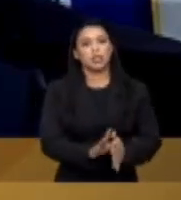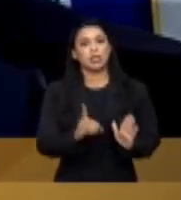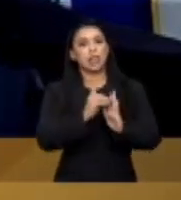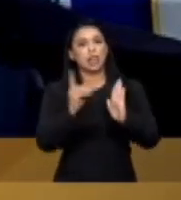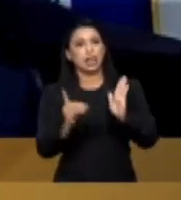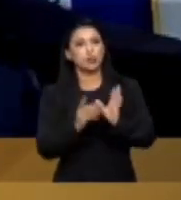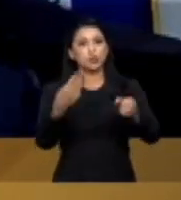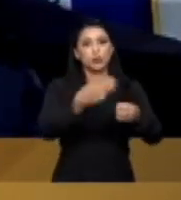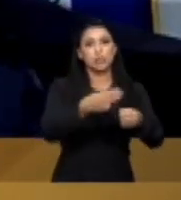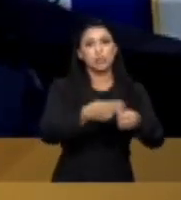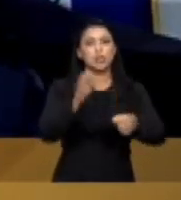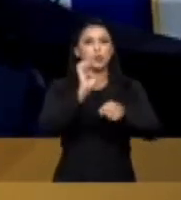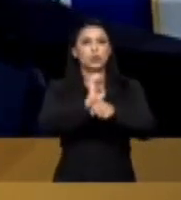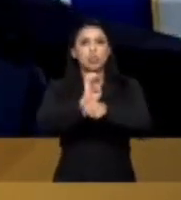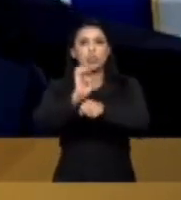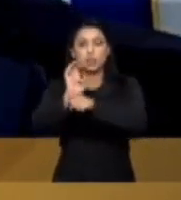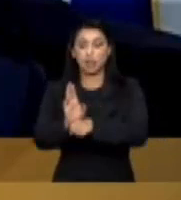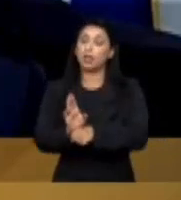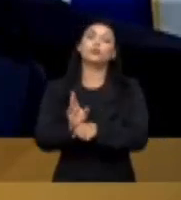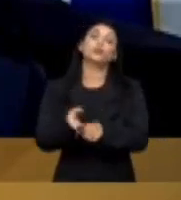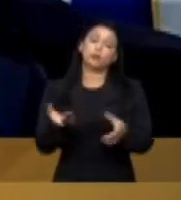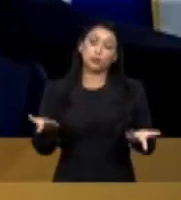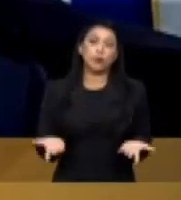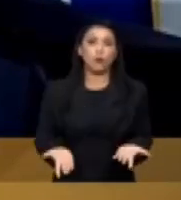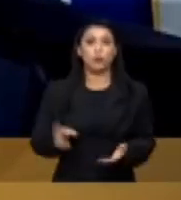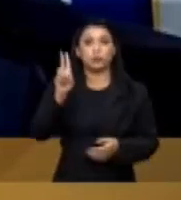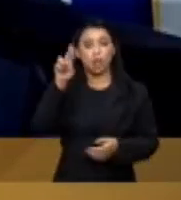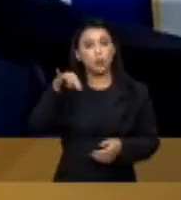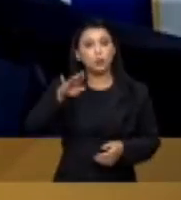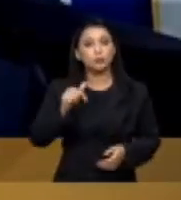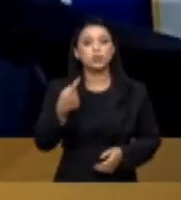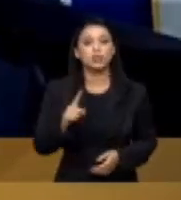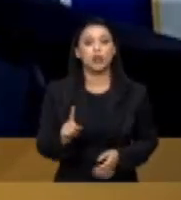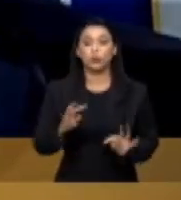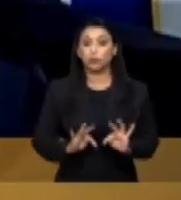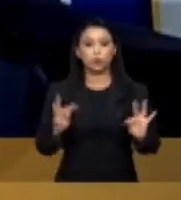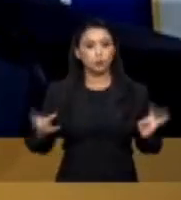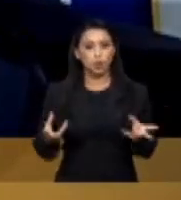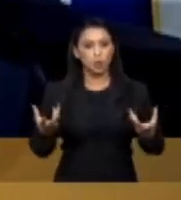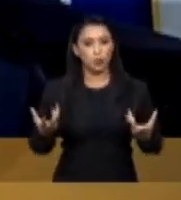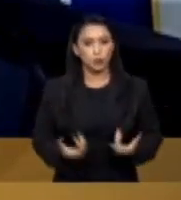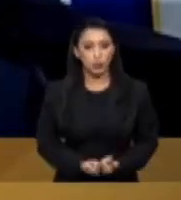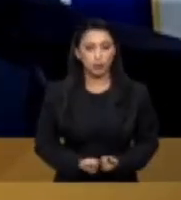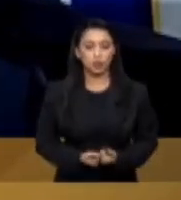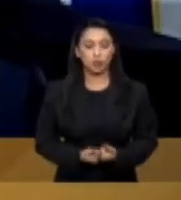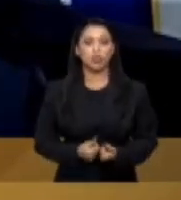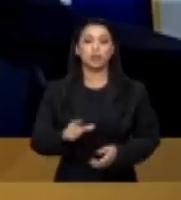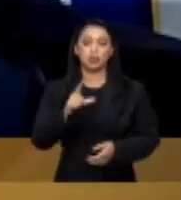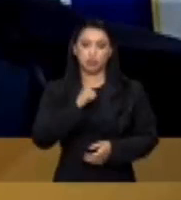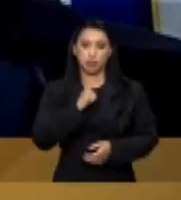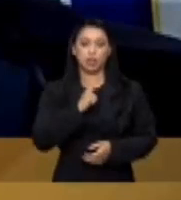de estados ou mesmo da União, de forma absoluta, sem que os